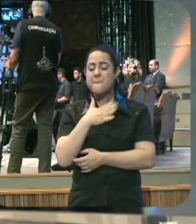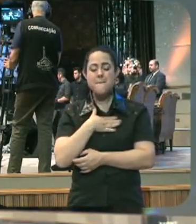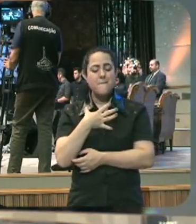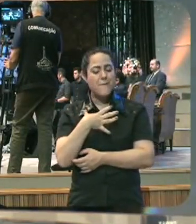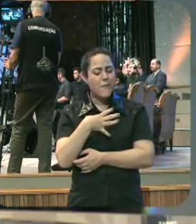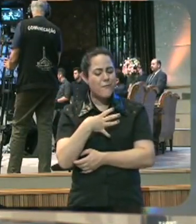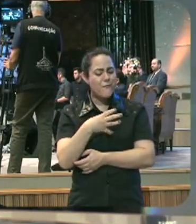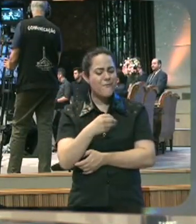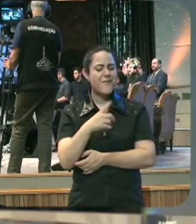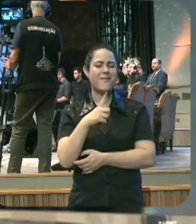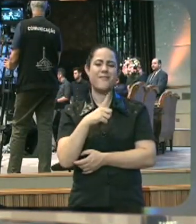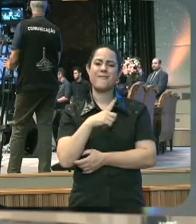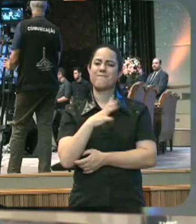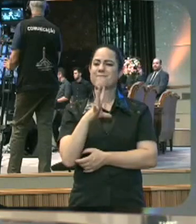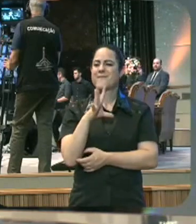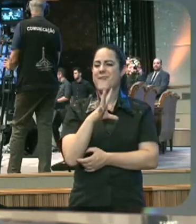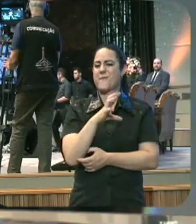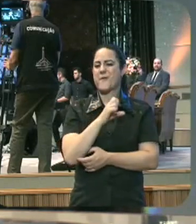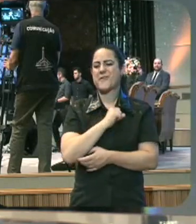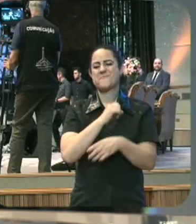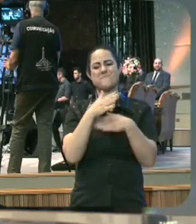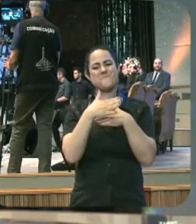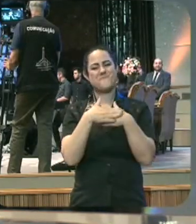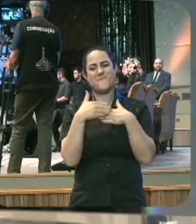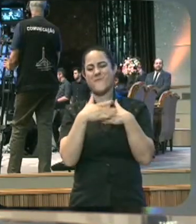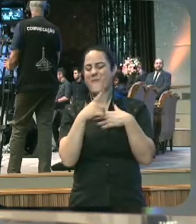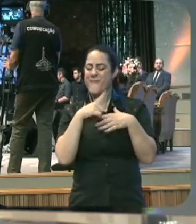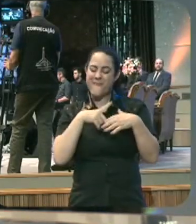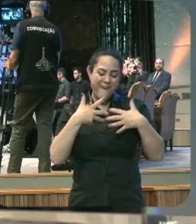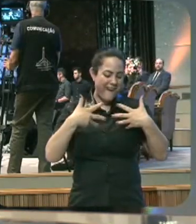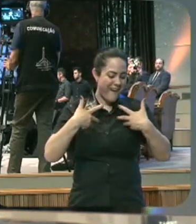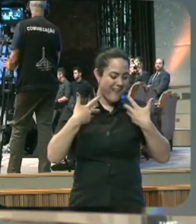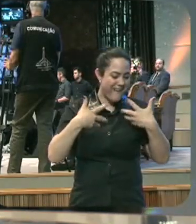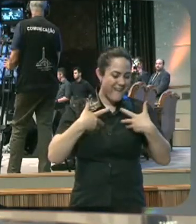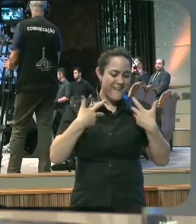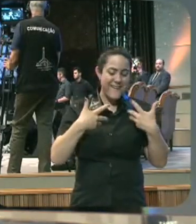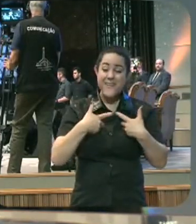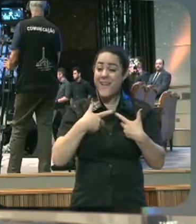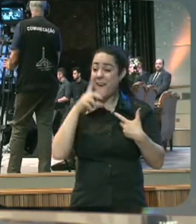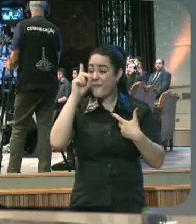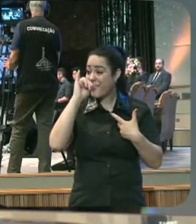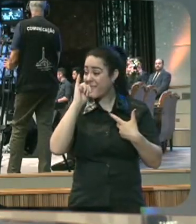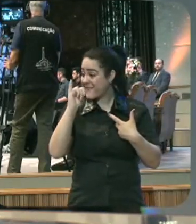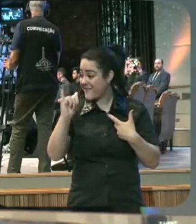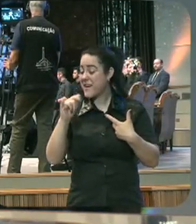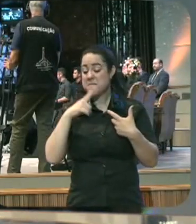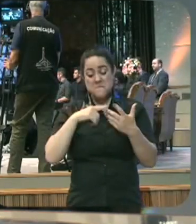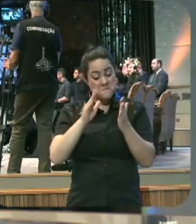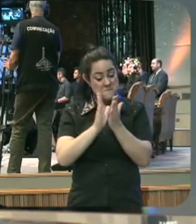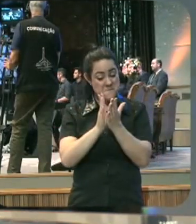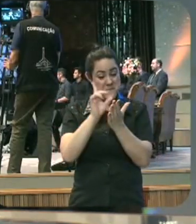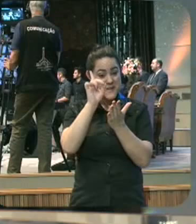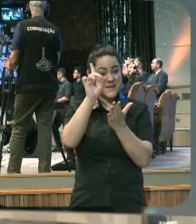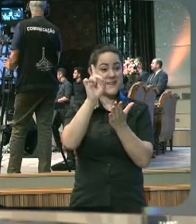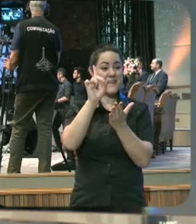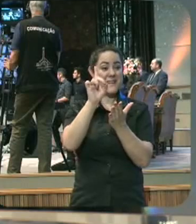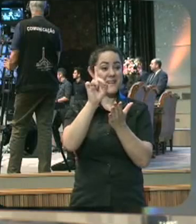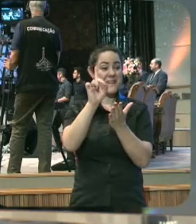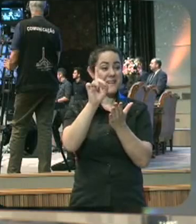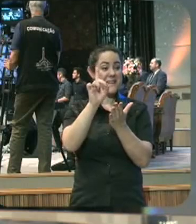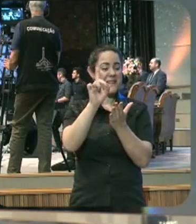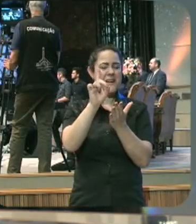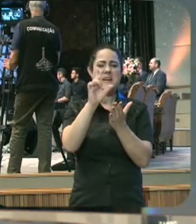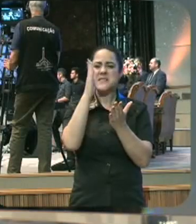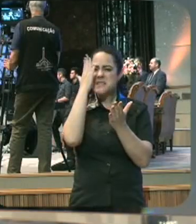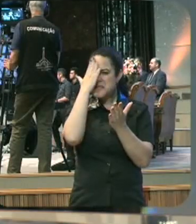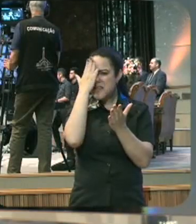filho amado, em quem eu tenho alegria. É isso que Ele está falando para você, está nas Escrituras.